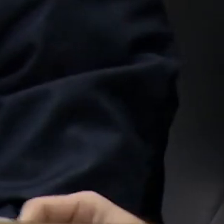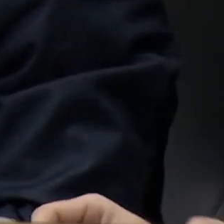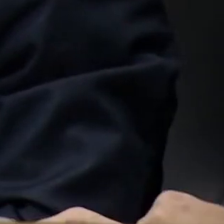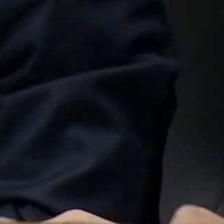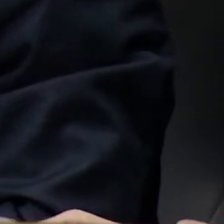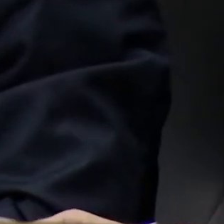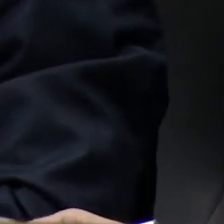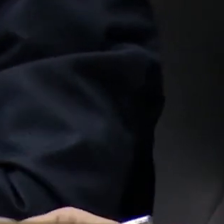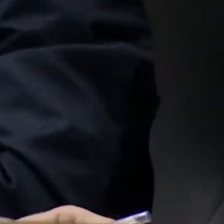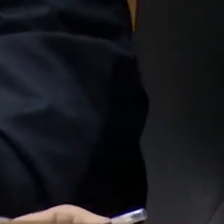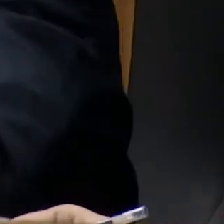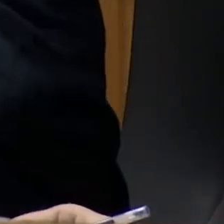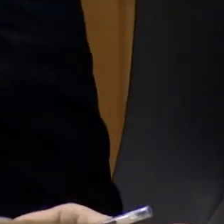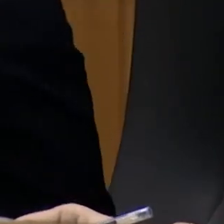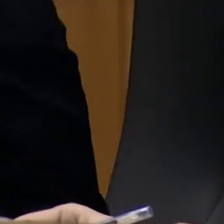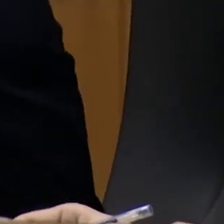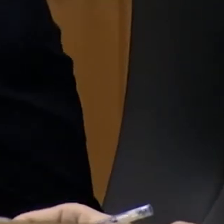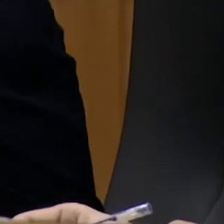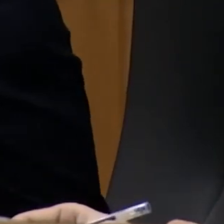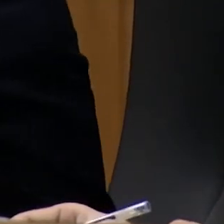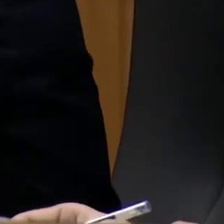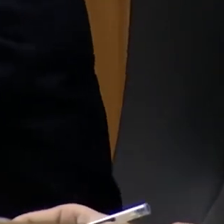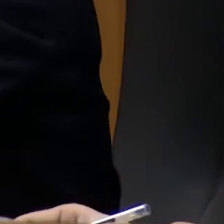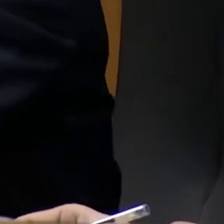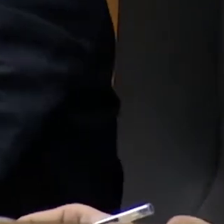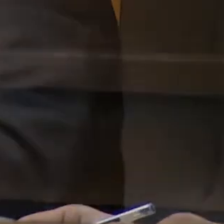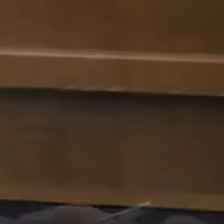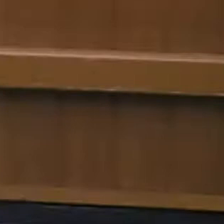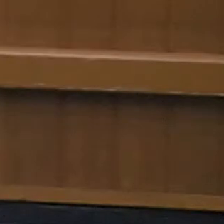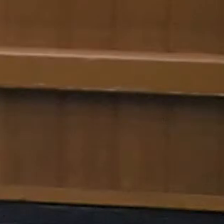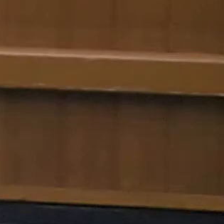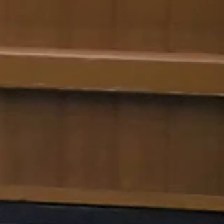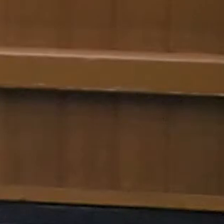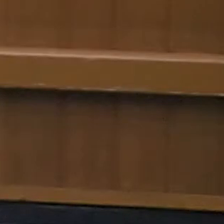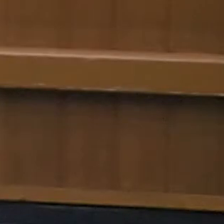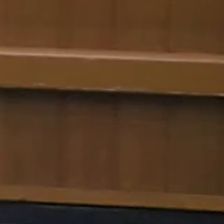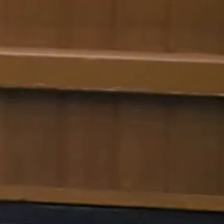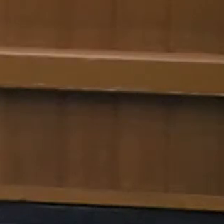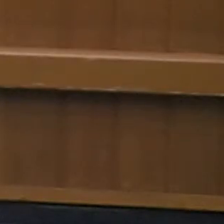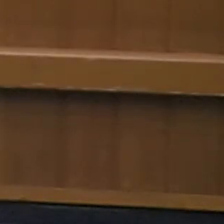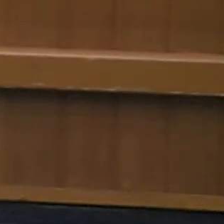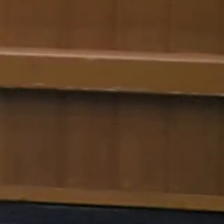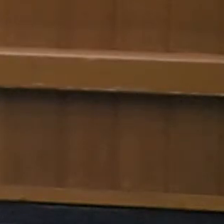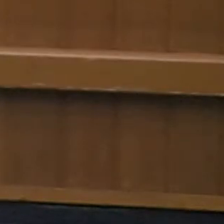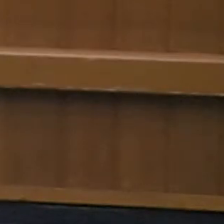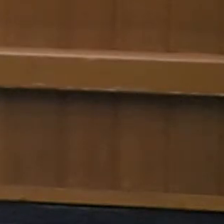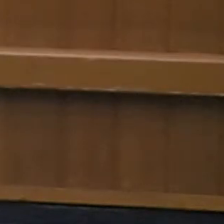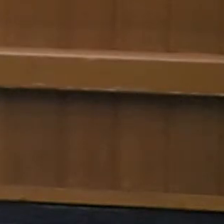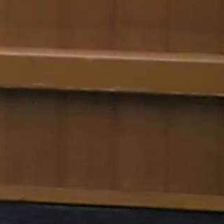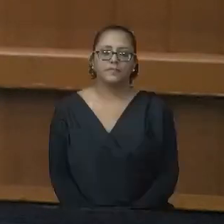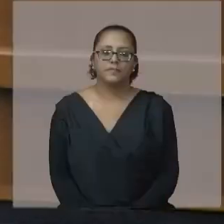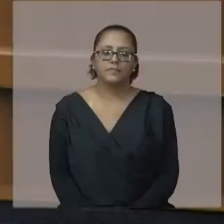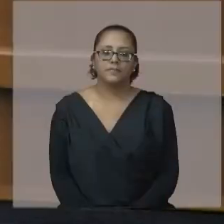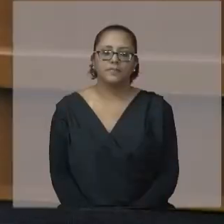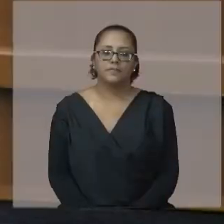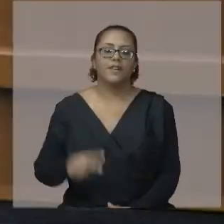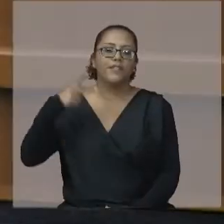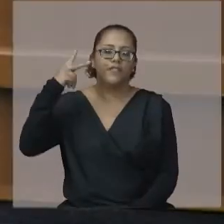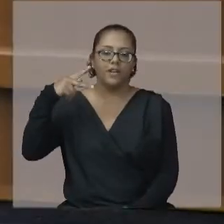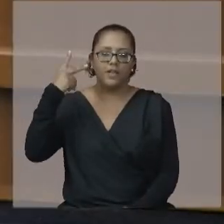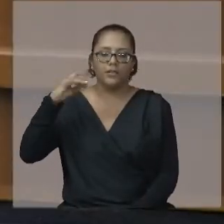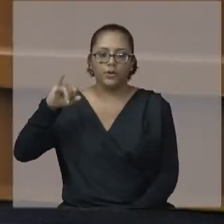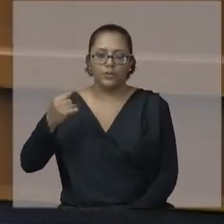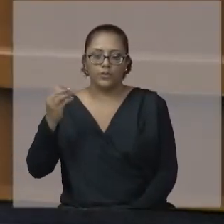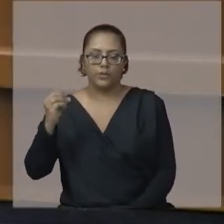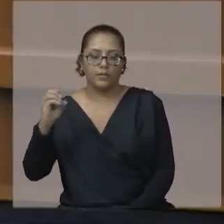Com a palavra, o vereador José Luiz. Senhor presidente, reeleito, gostaria aqui de deixar meus